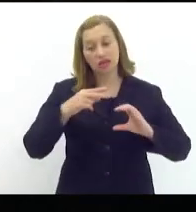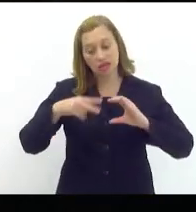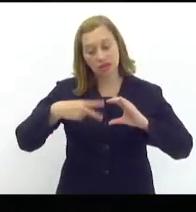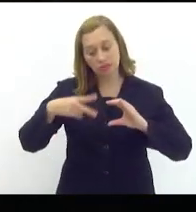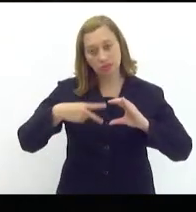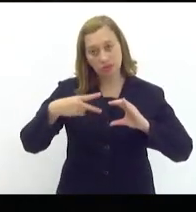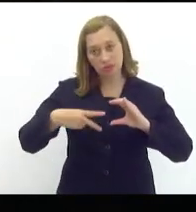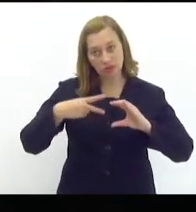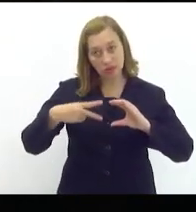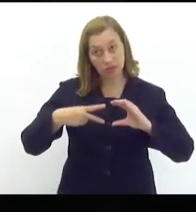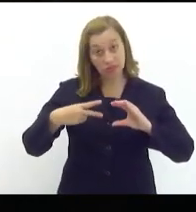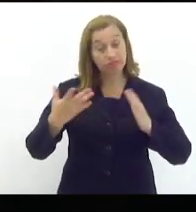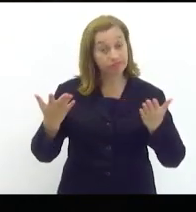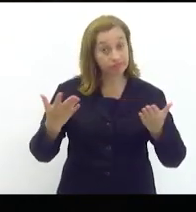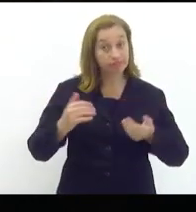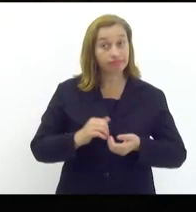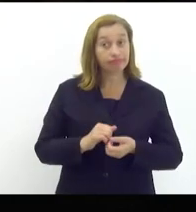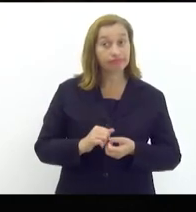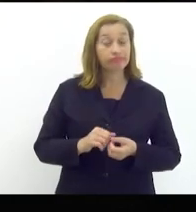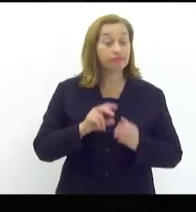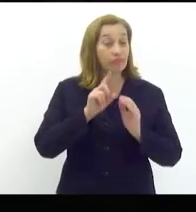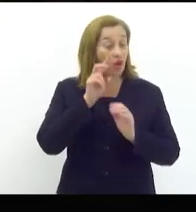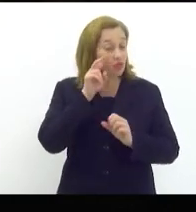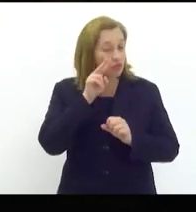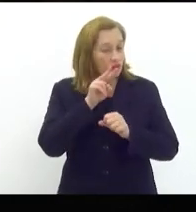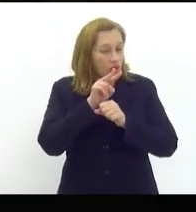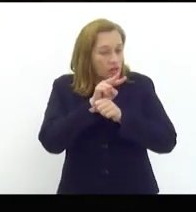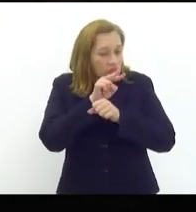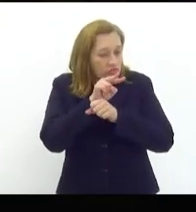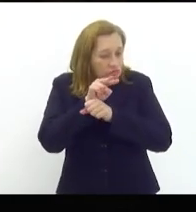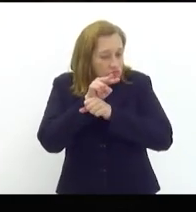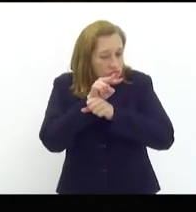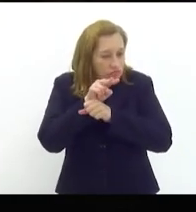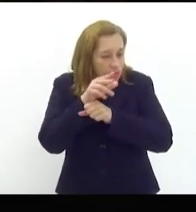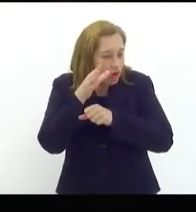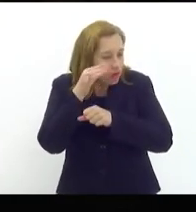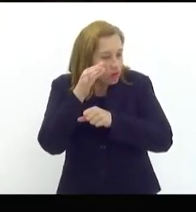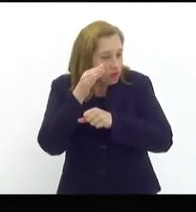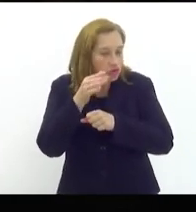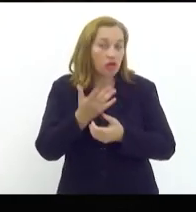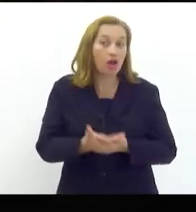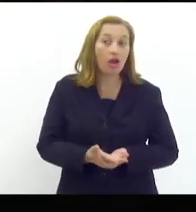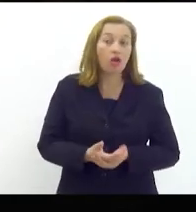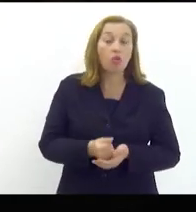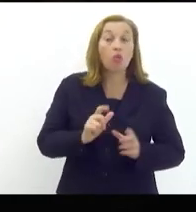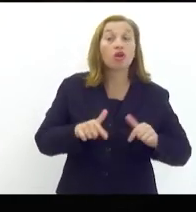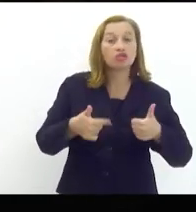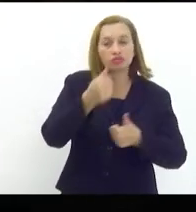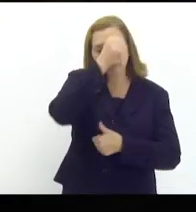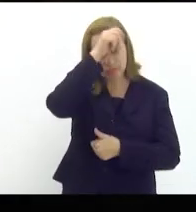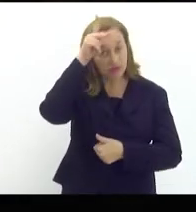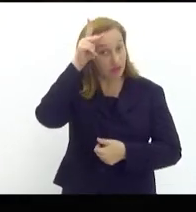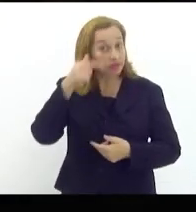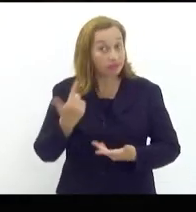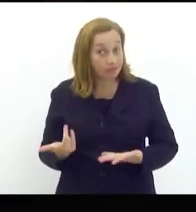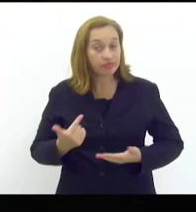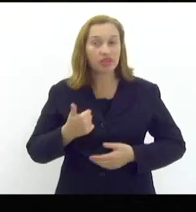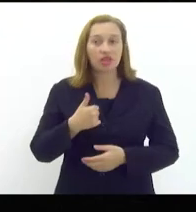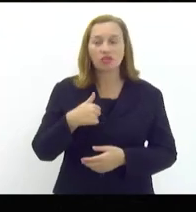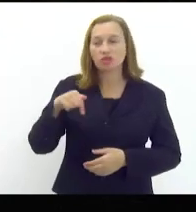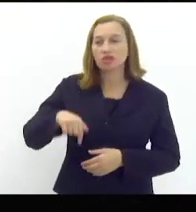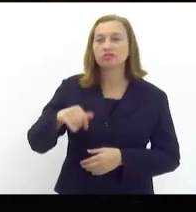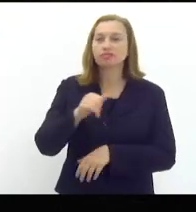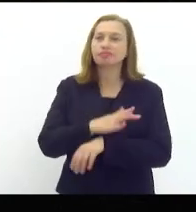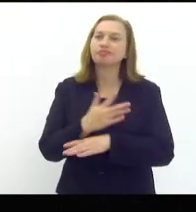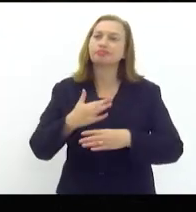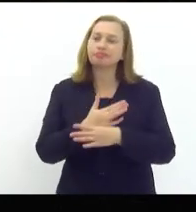vereadores para vigiar a atitude do prefeito eu aqui na